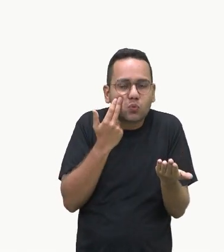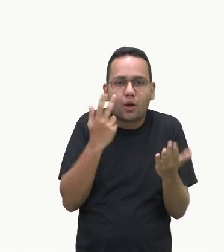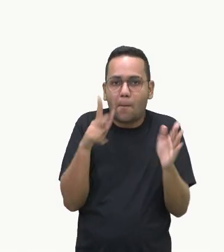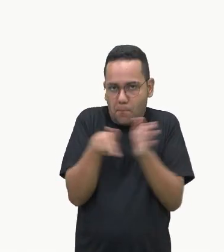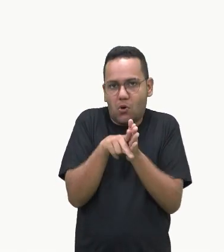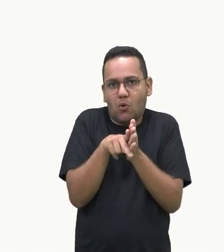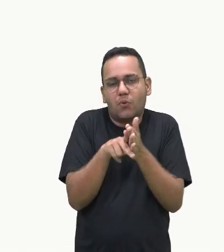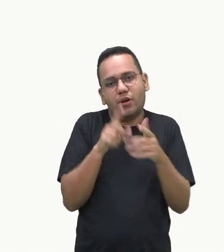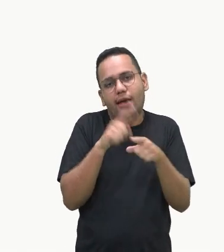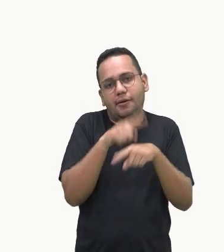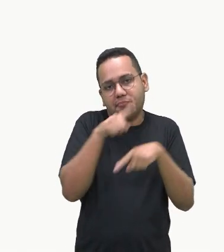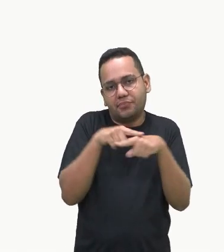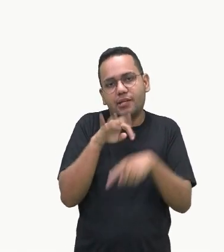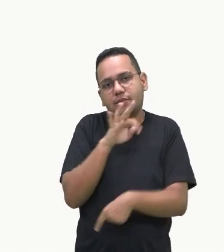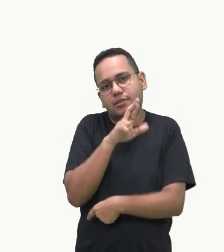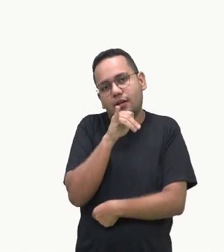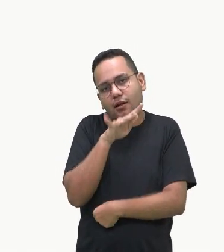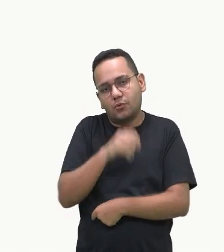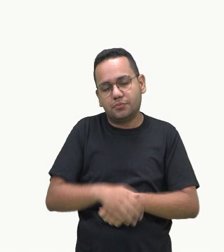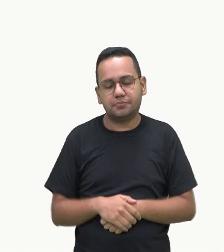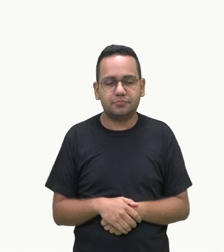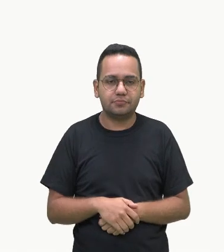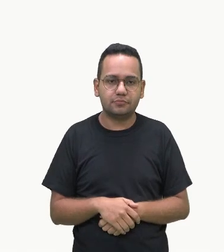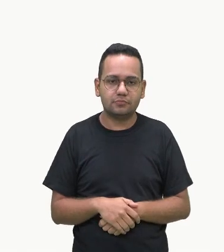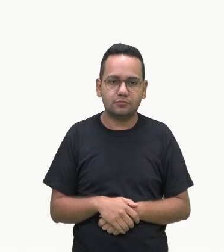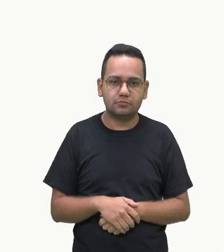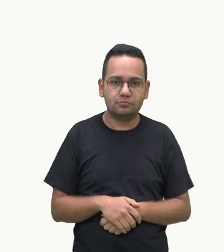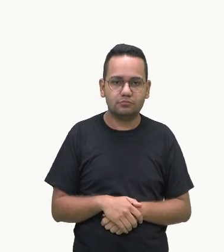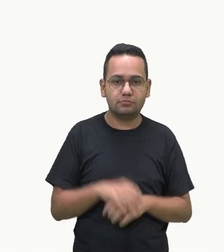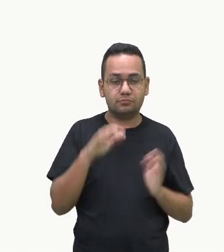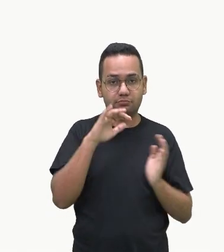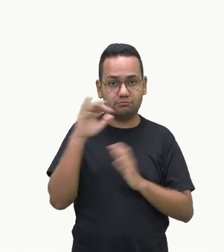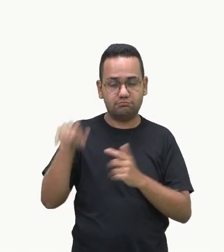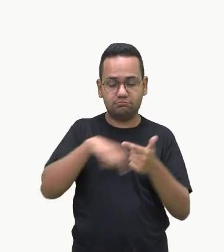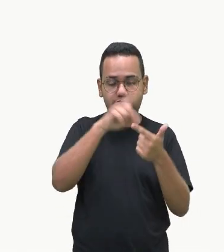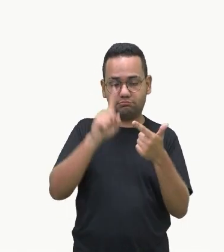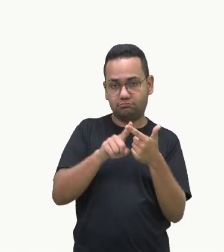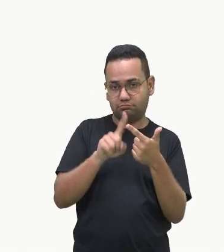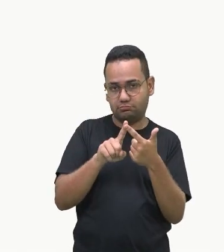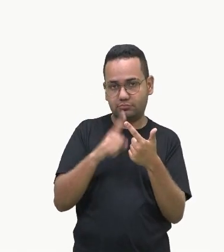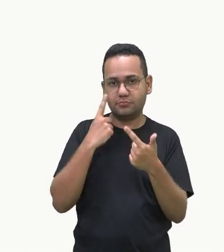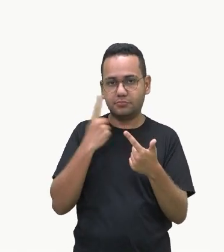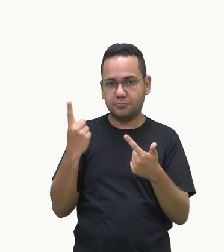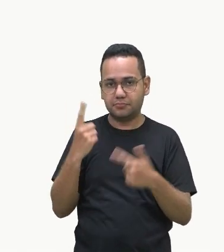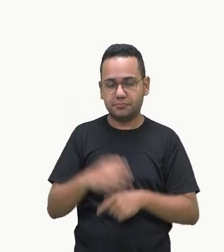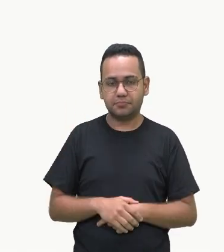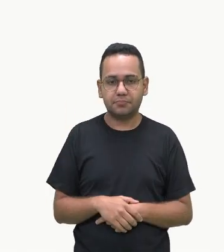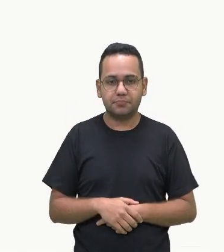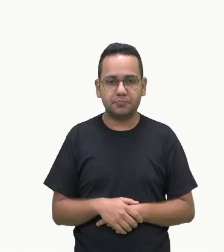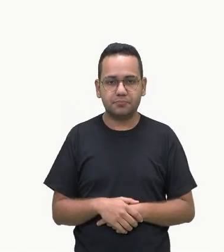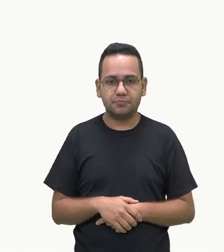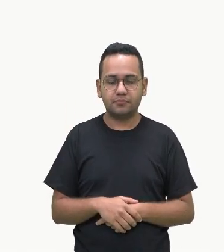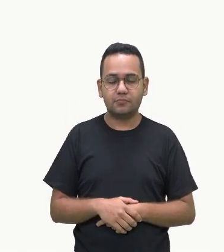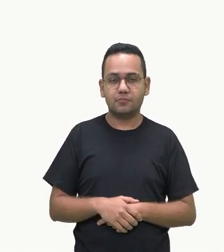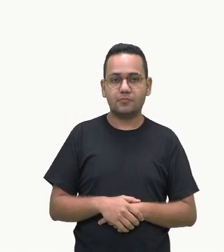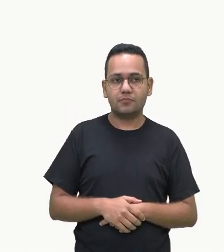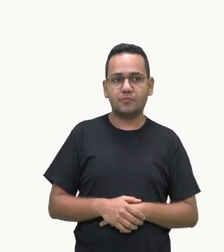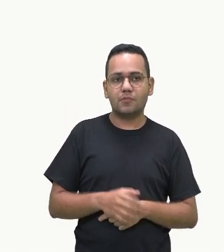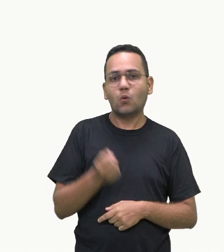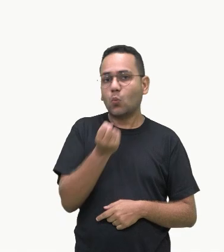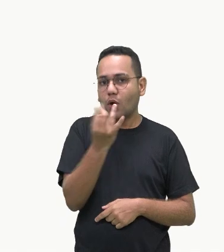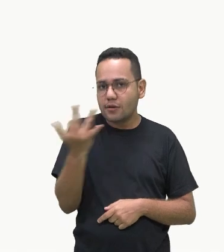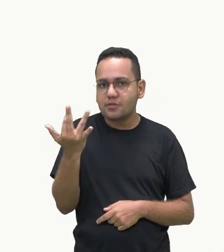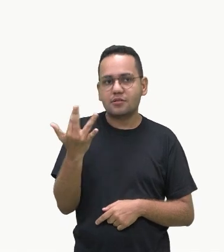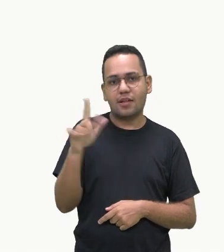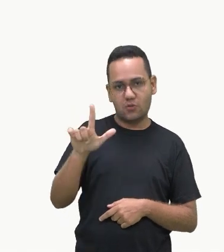ali um polígono que tem 4 lados, e é esse que está destacado aí no azul mais escuro, os